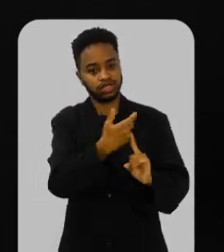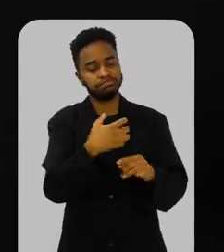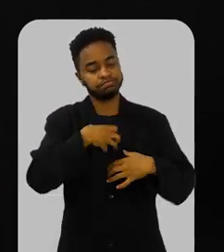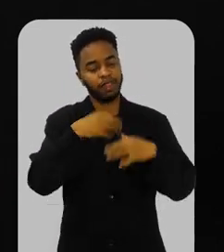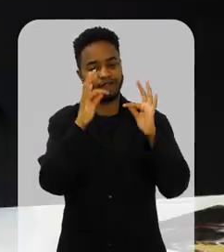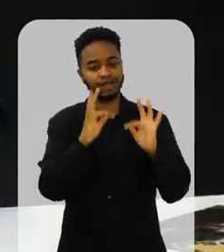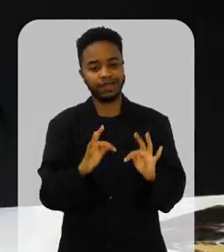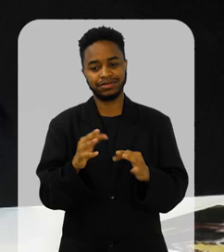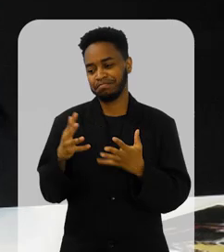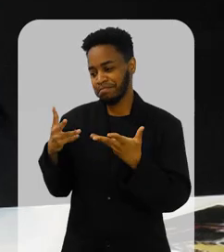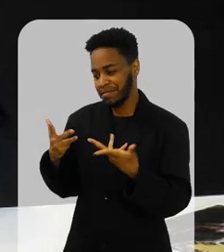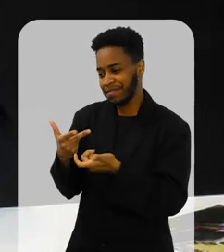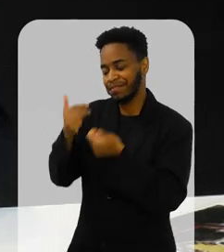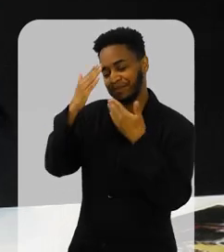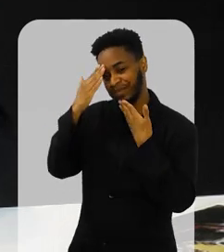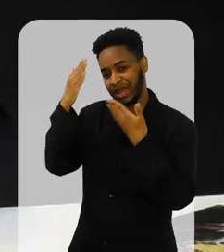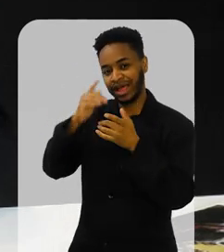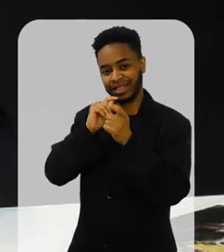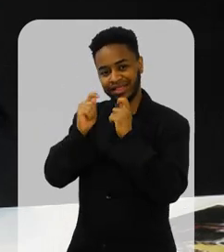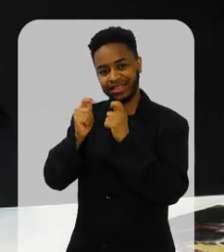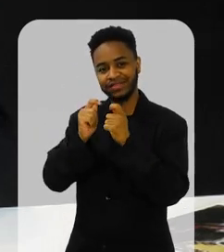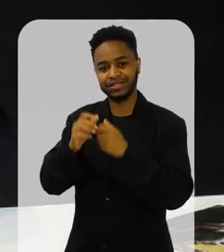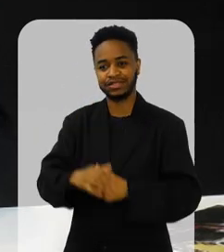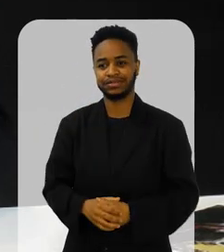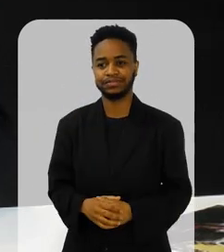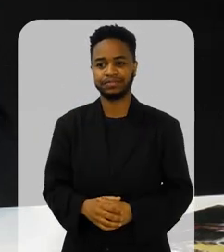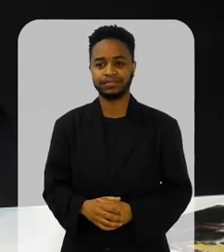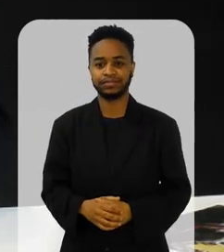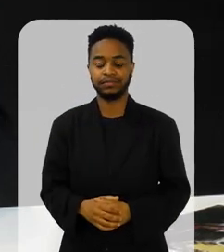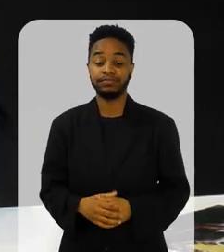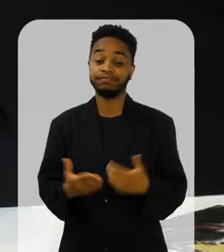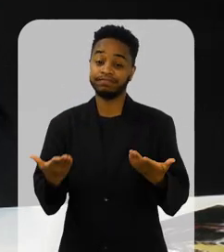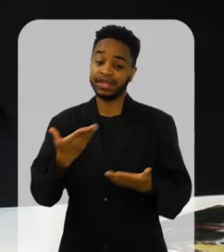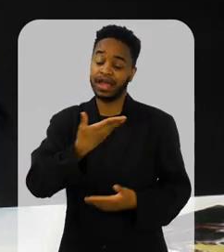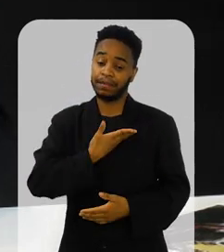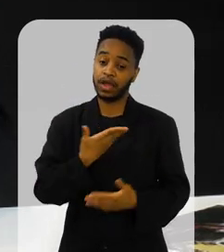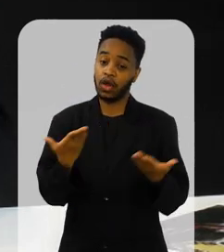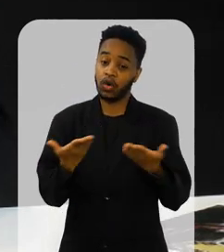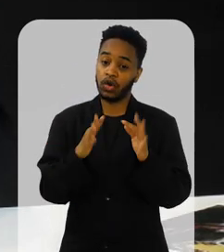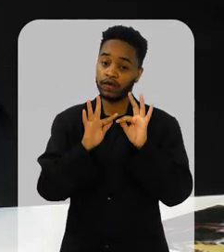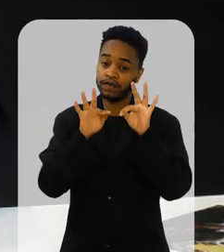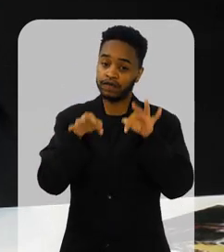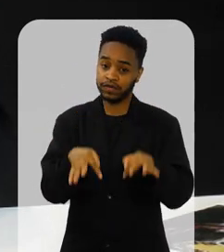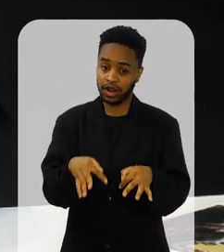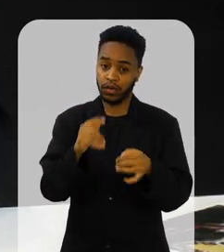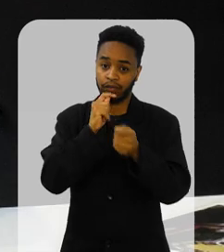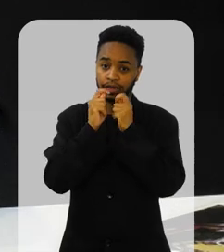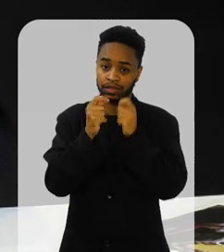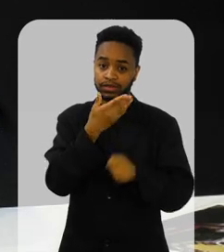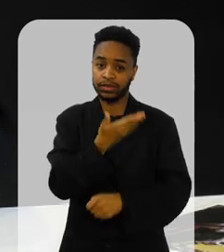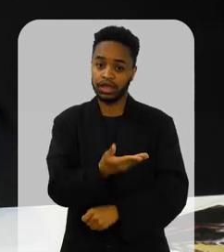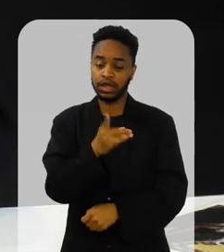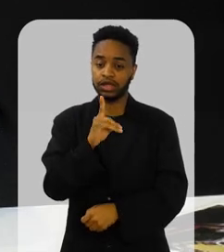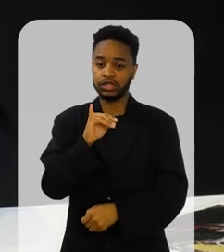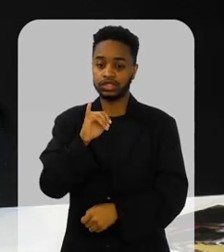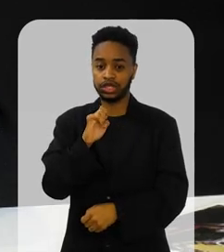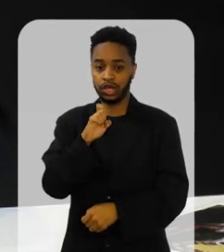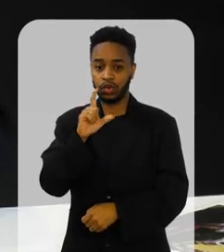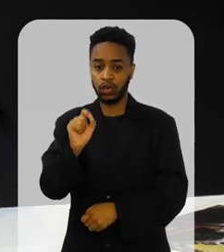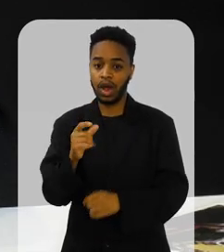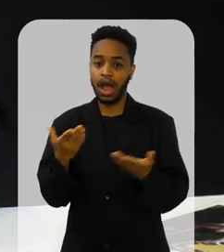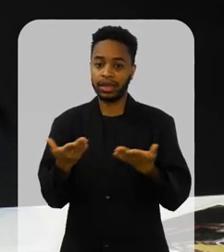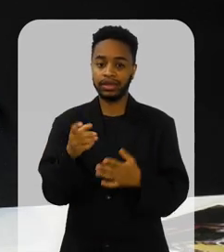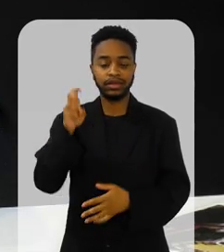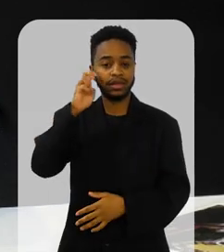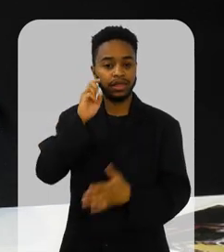isso. Maravilhoso. Muito obrigado pela entrevista. Amigos, chegamos ao fim da entrevista com o Diego